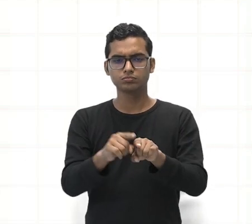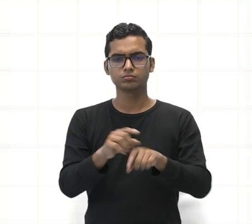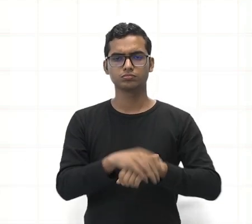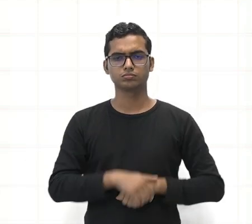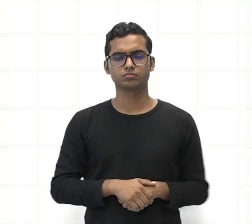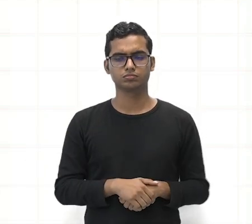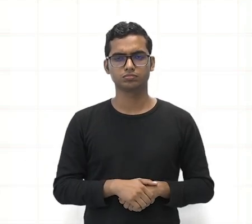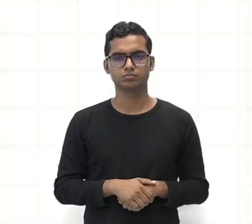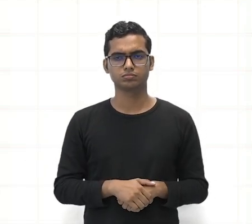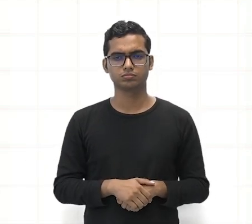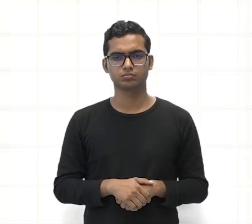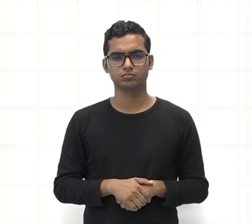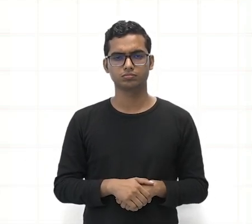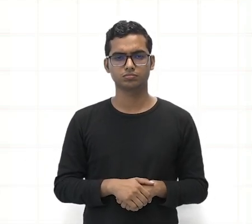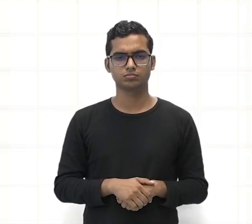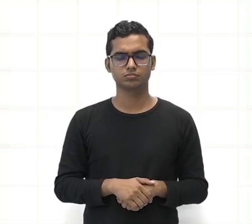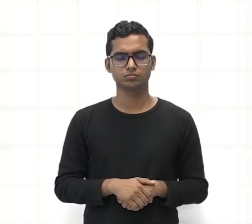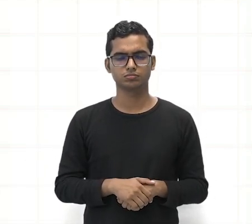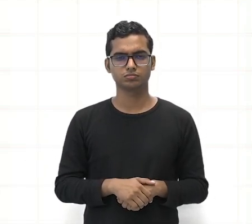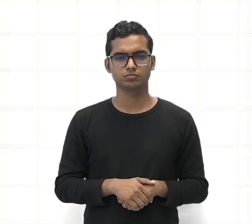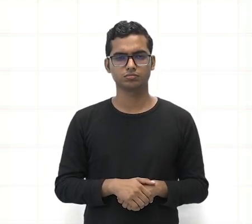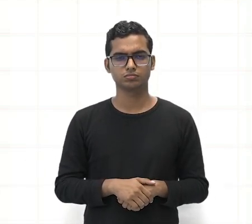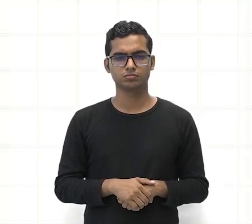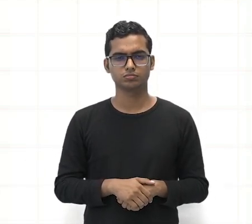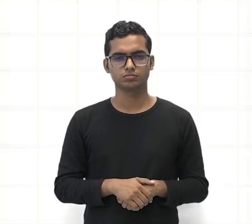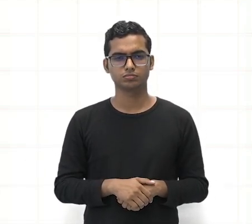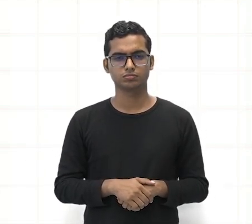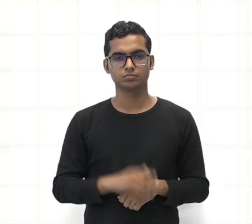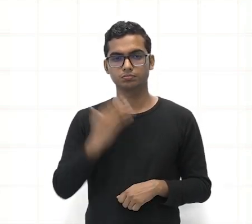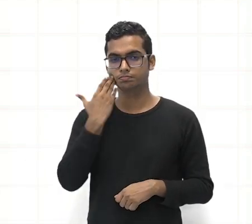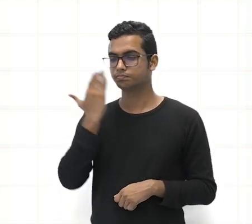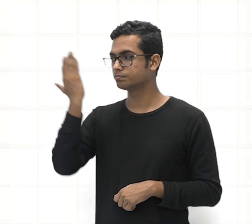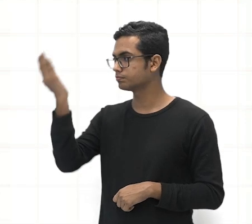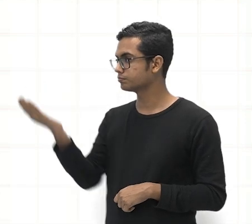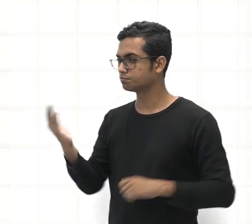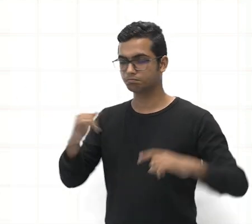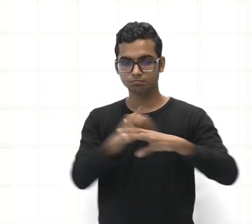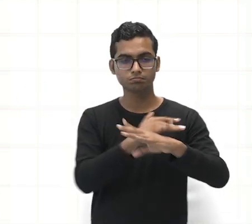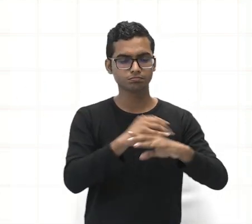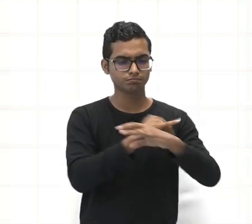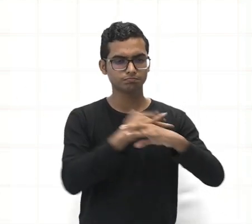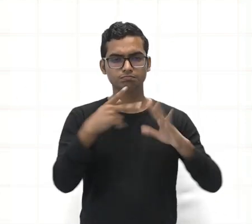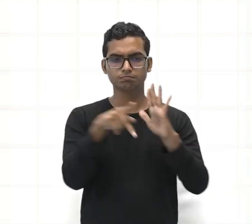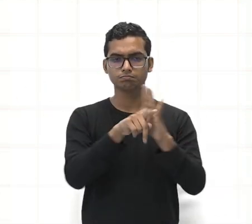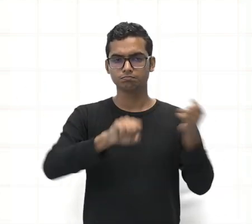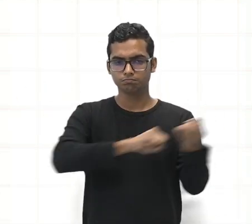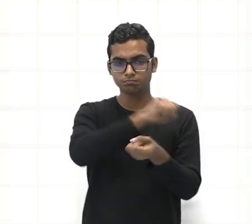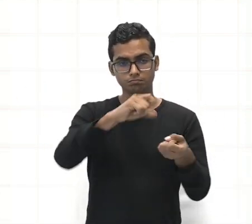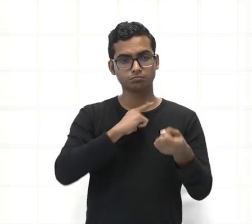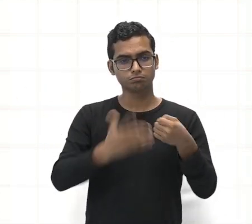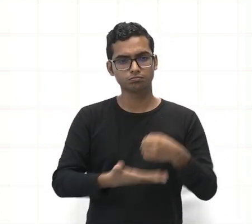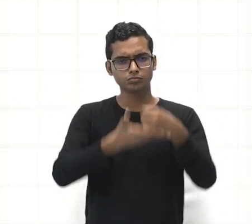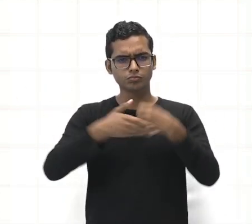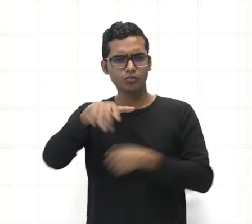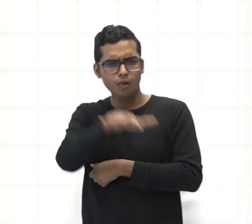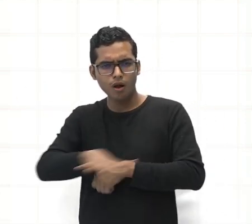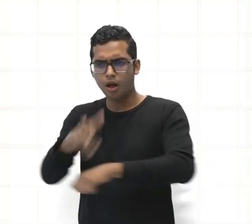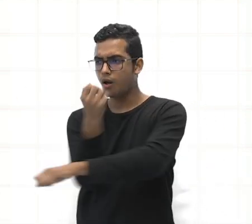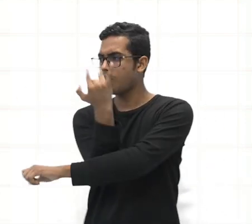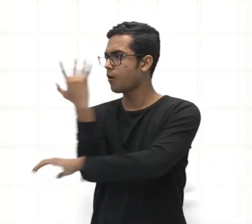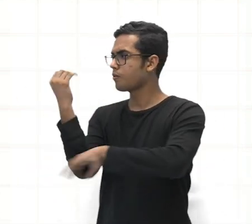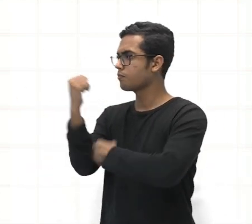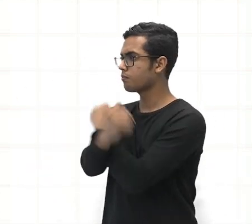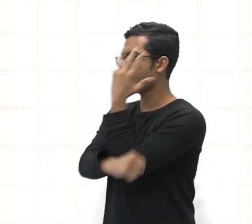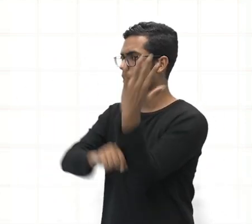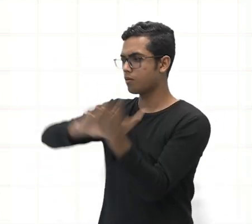também. E aí a gente tem alguns exemplos que as cidades sustentáveis acabam realizando. Então, as áreas mais verdes e há mais